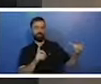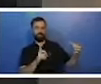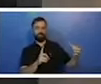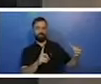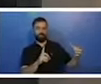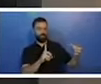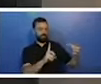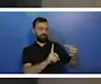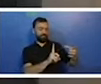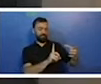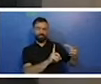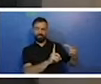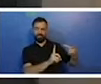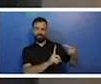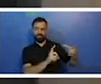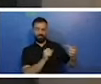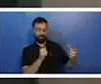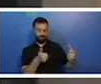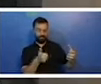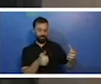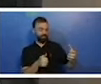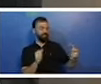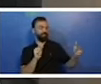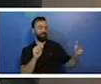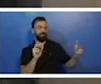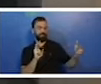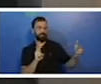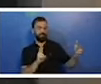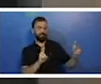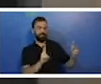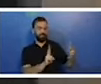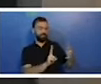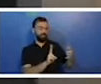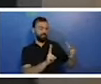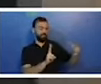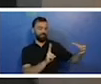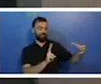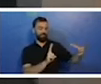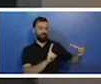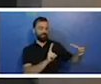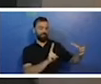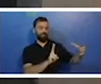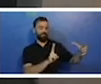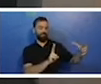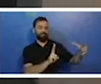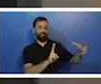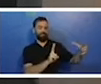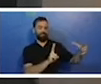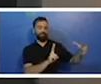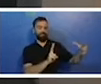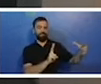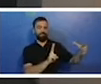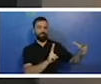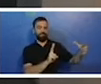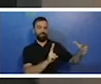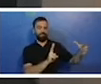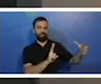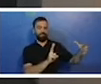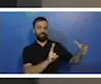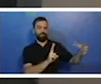fazer feio os meus alunos aí é um lá